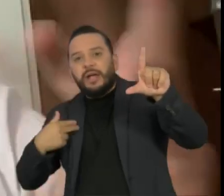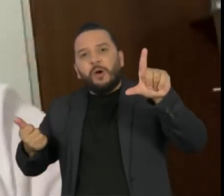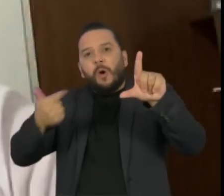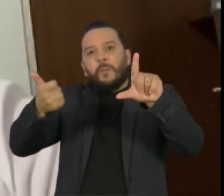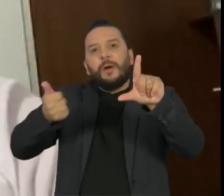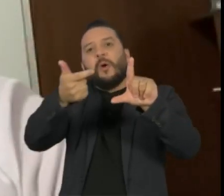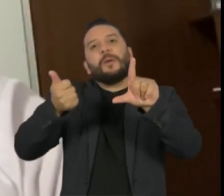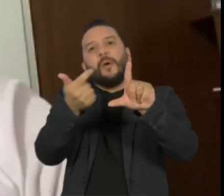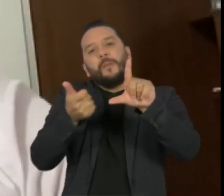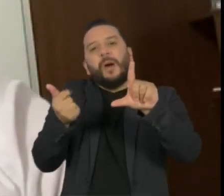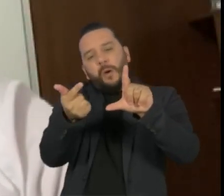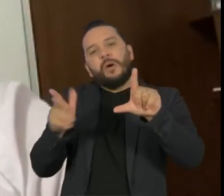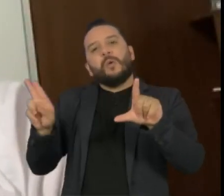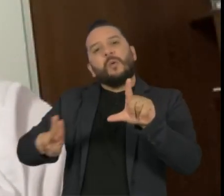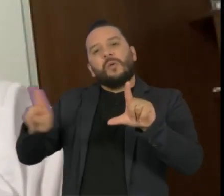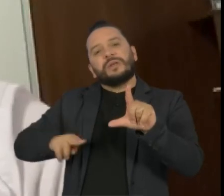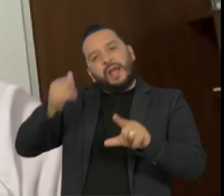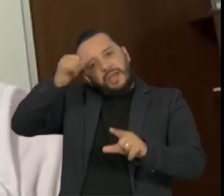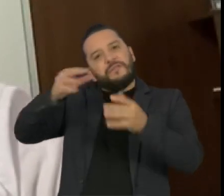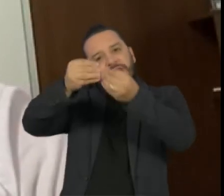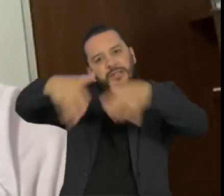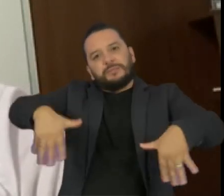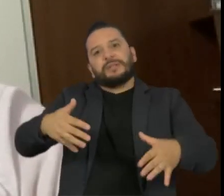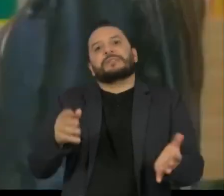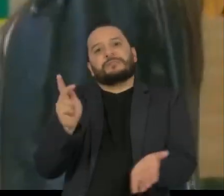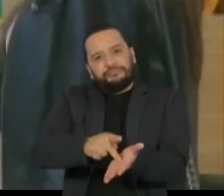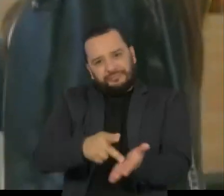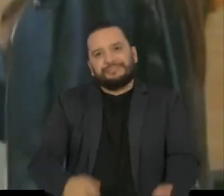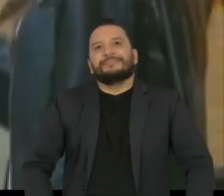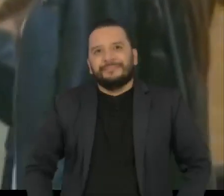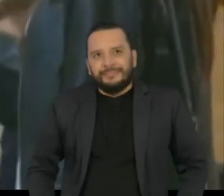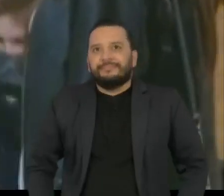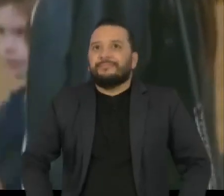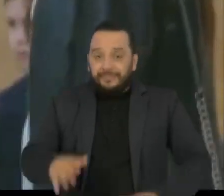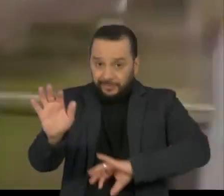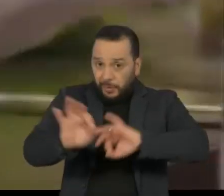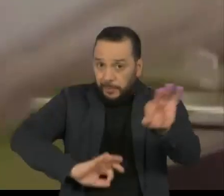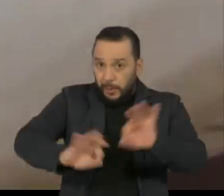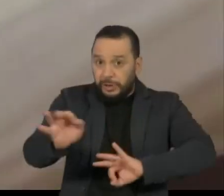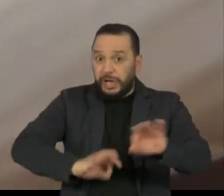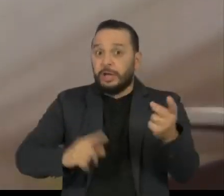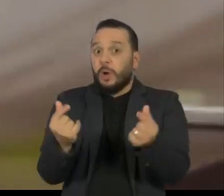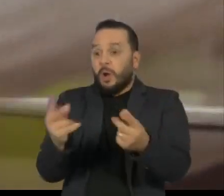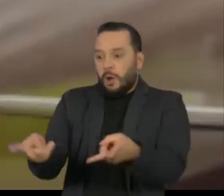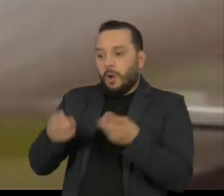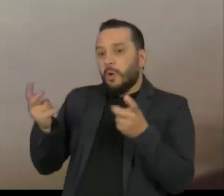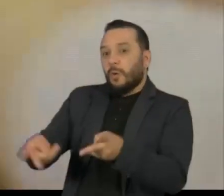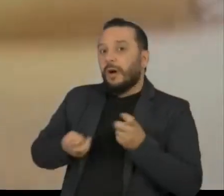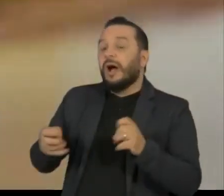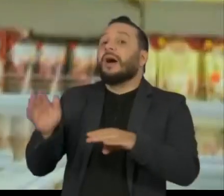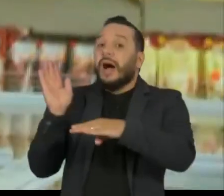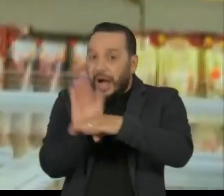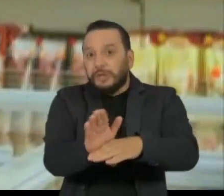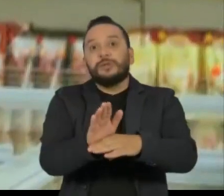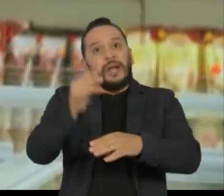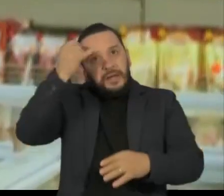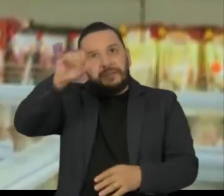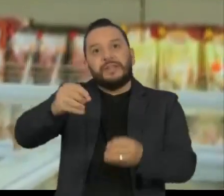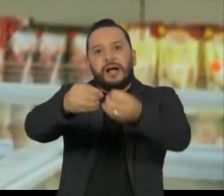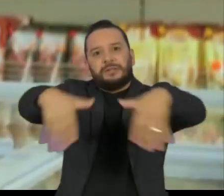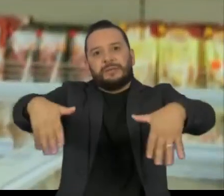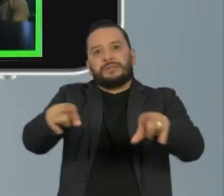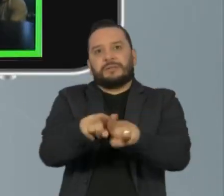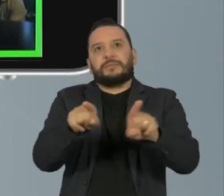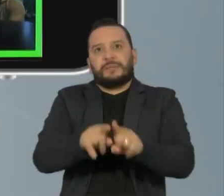e criando um destino mais favorável para os nossos produtos. O projeto, além de lucrativo, ajuda também a evitar